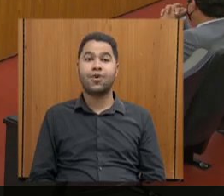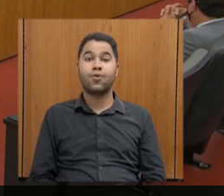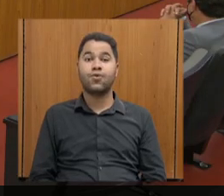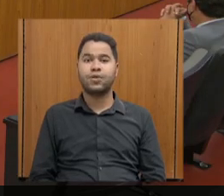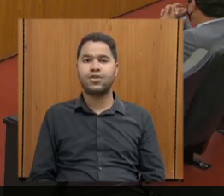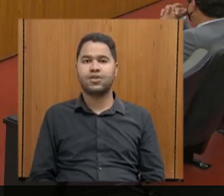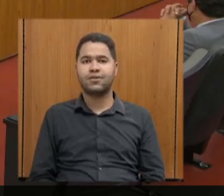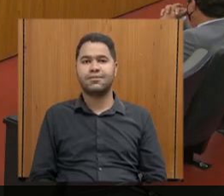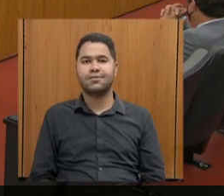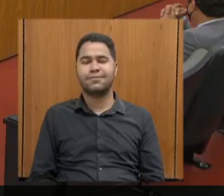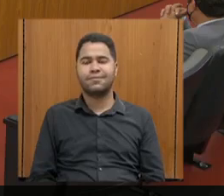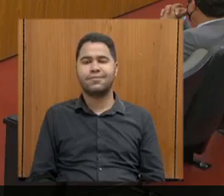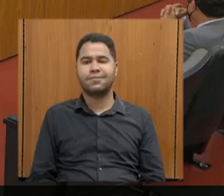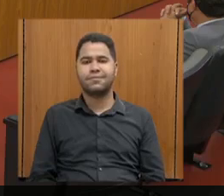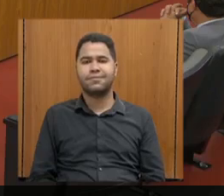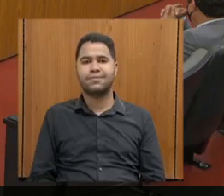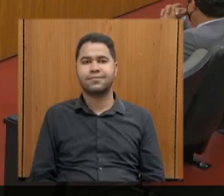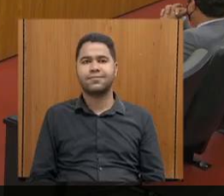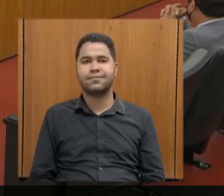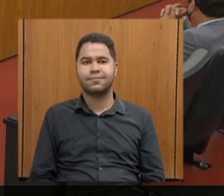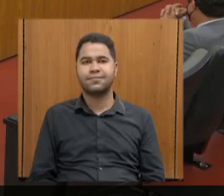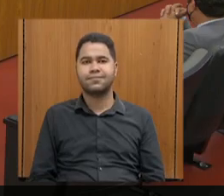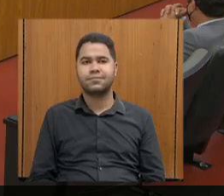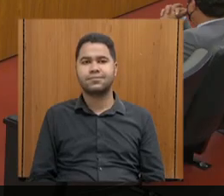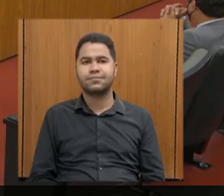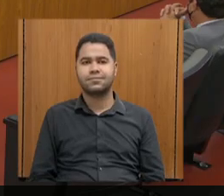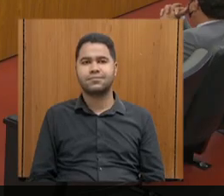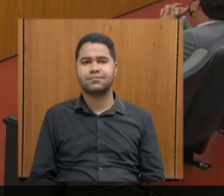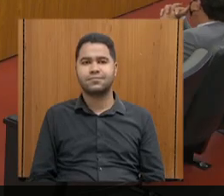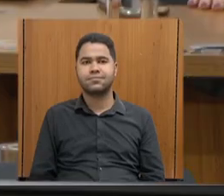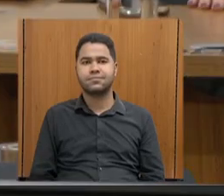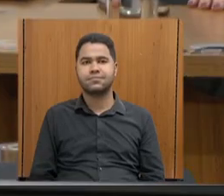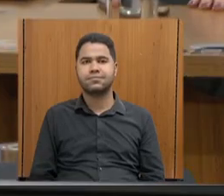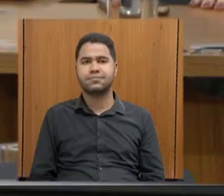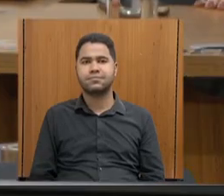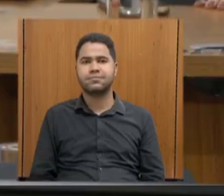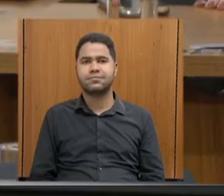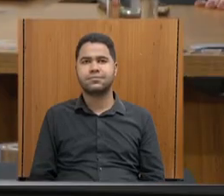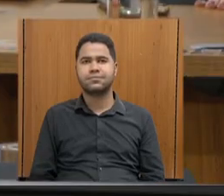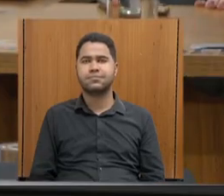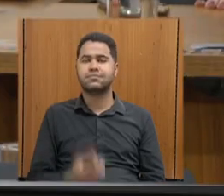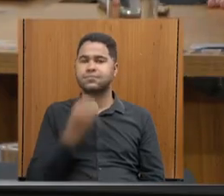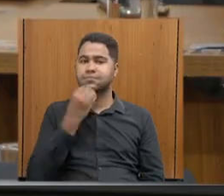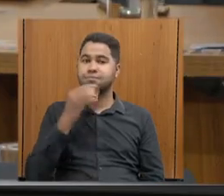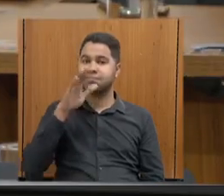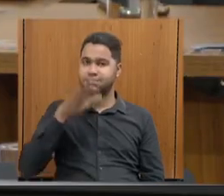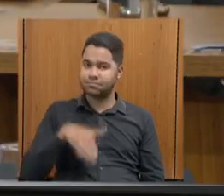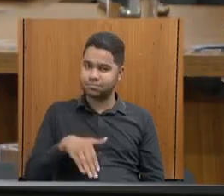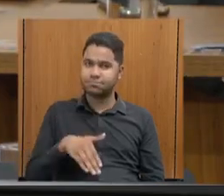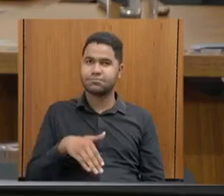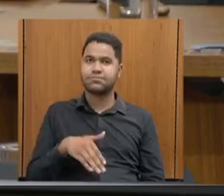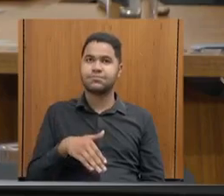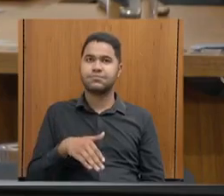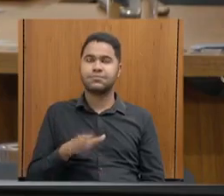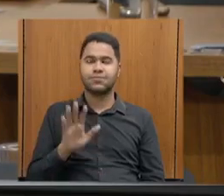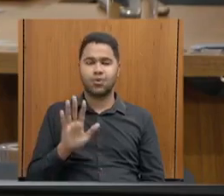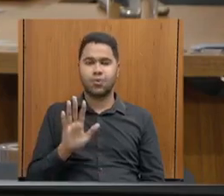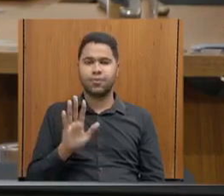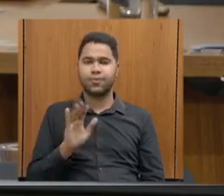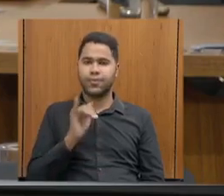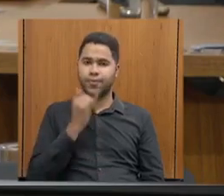é ímpar tá querendo a muito boa tarde boa tarde Opa